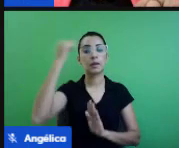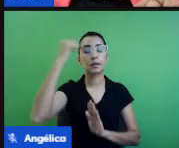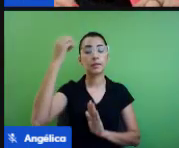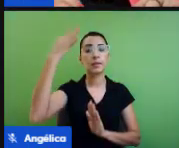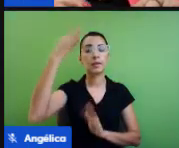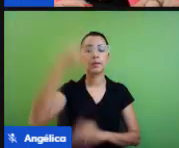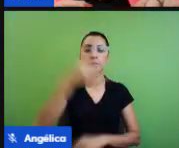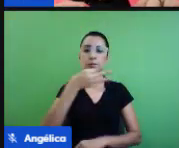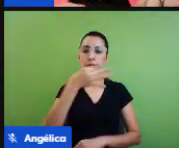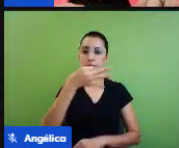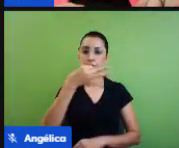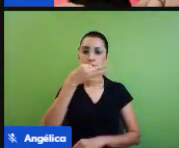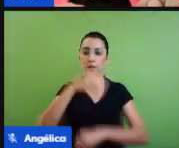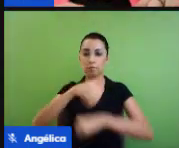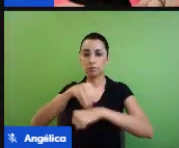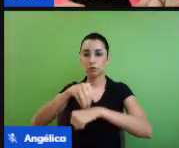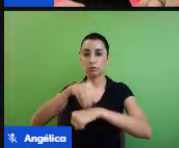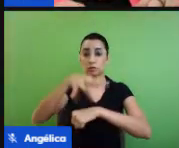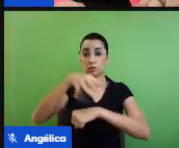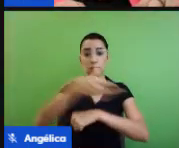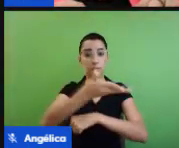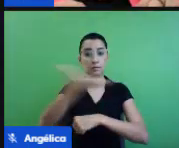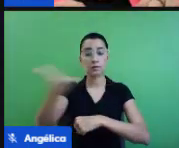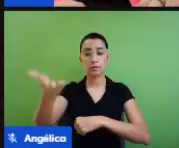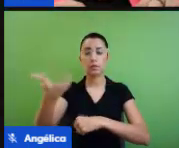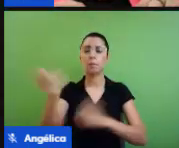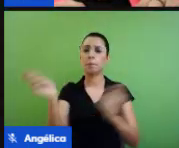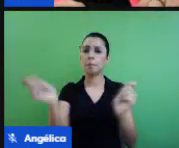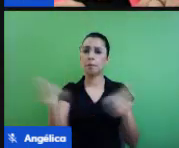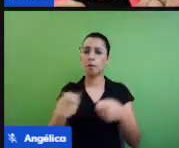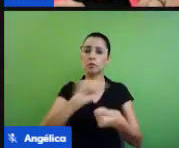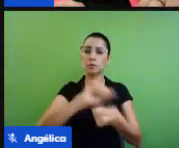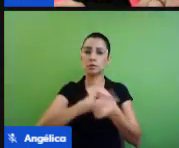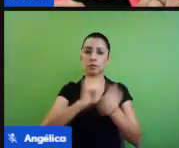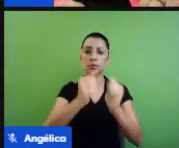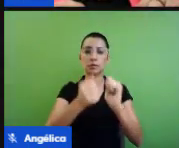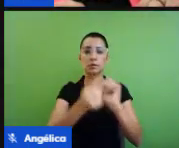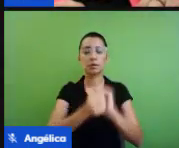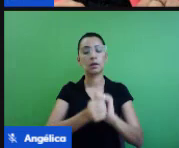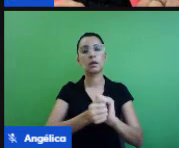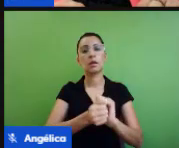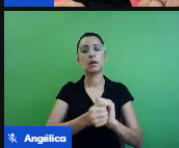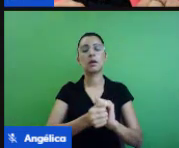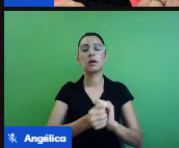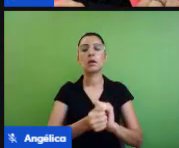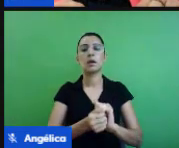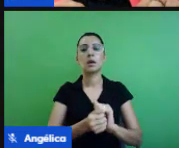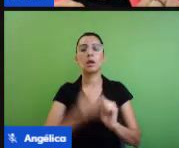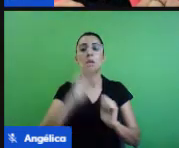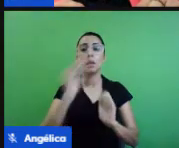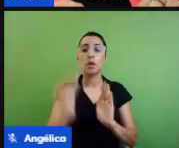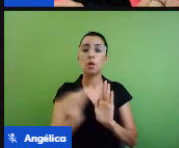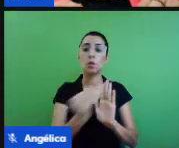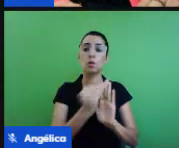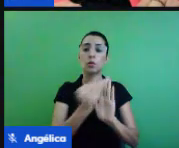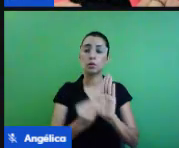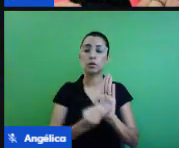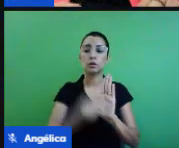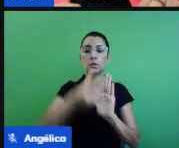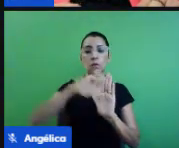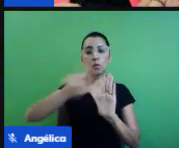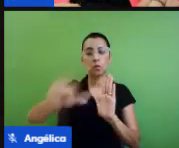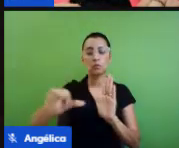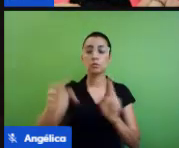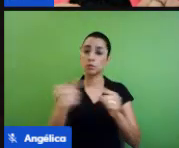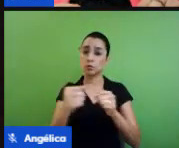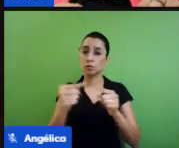sugestões que vocês podem aprimorar e colocando outros que vocês acham necessário conforme